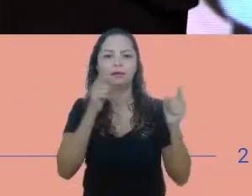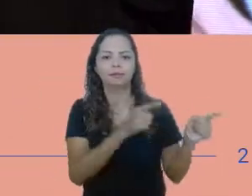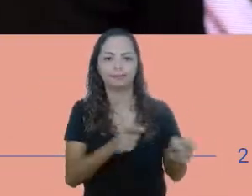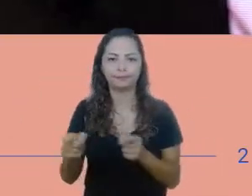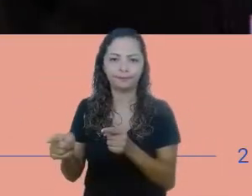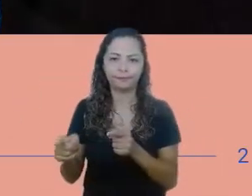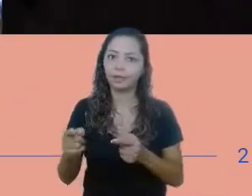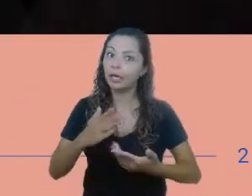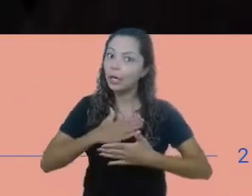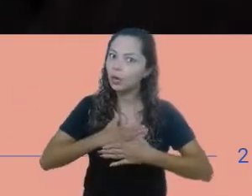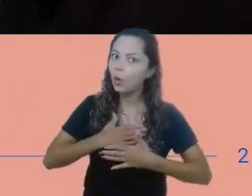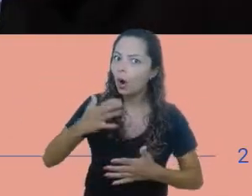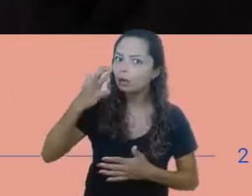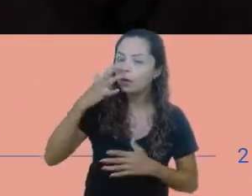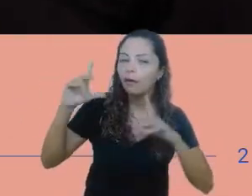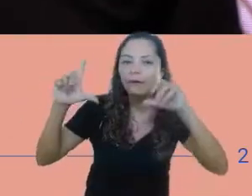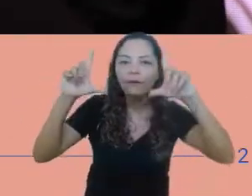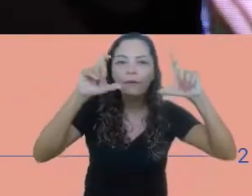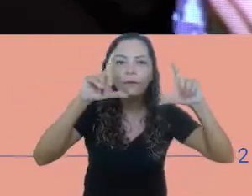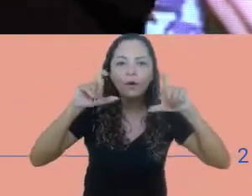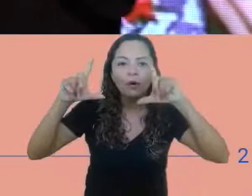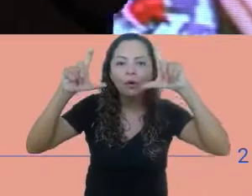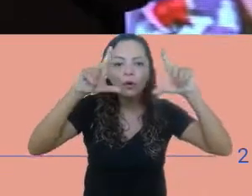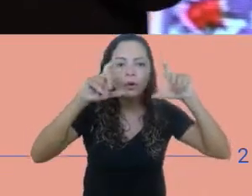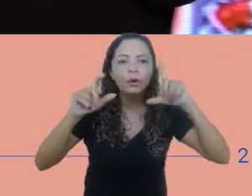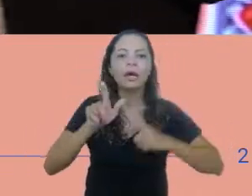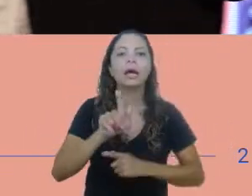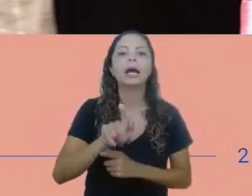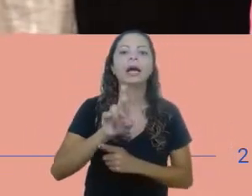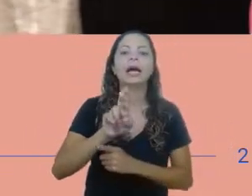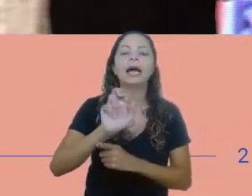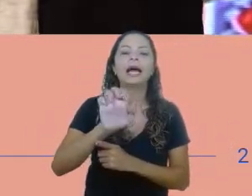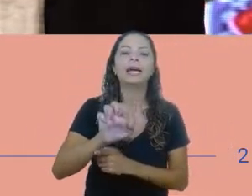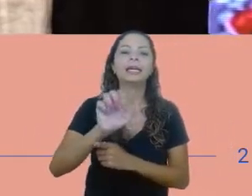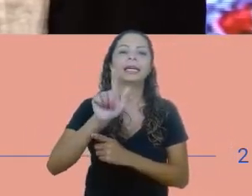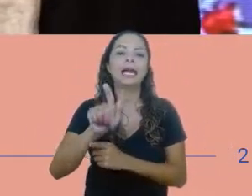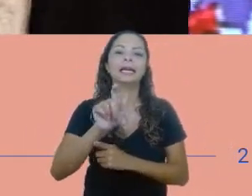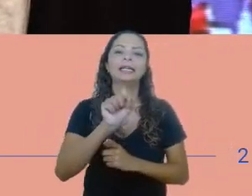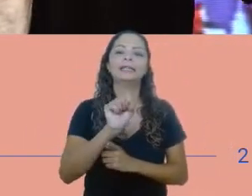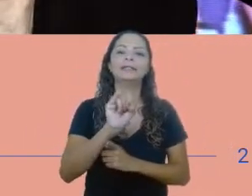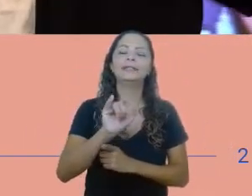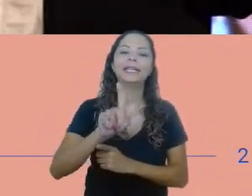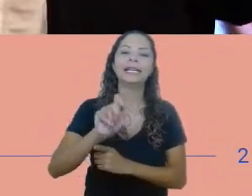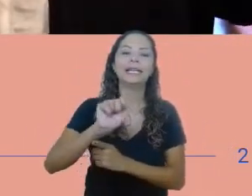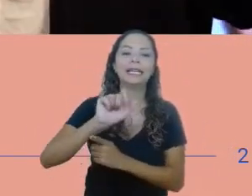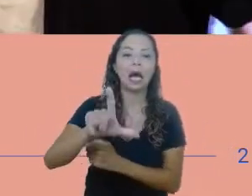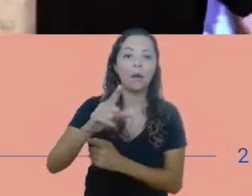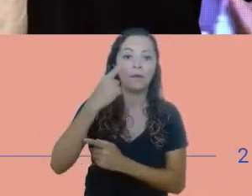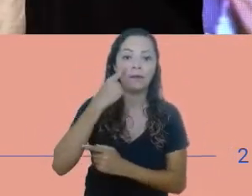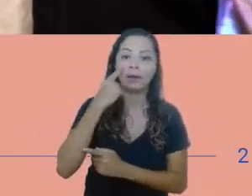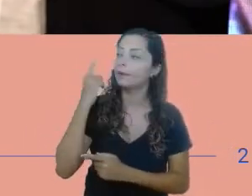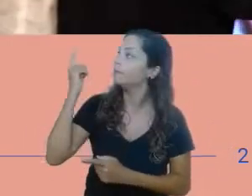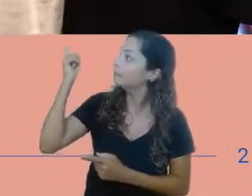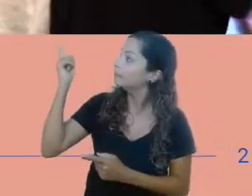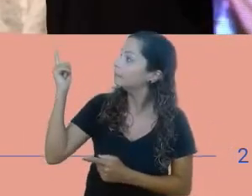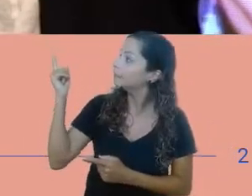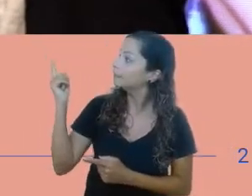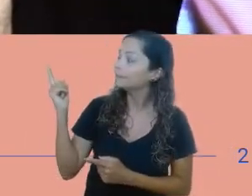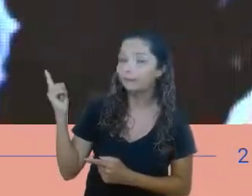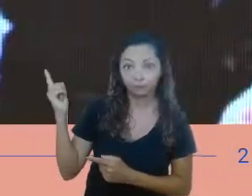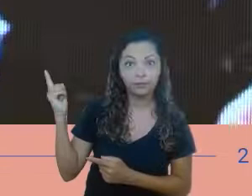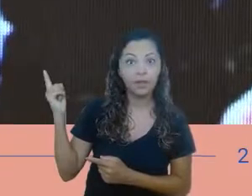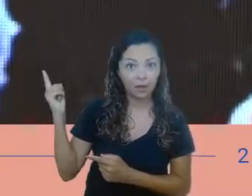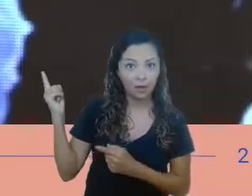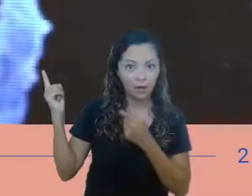americana Grand siga o que ele fez um experimento onde ele convidou várias pessoas para guardar